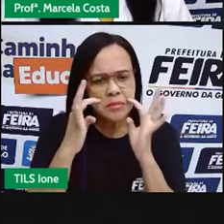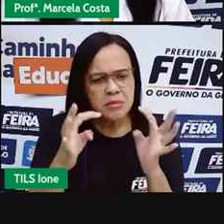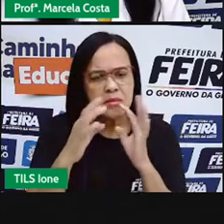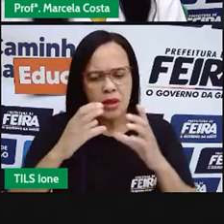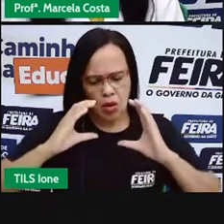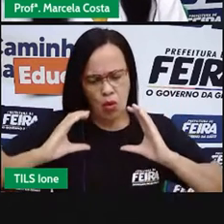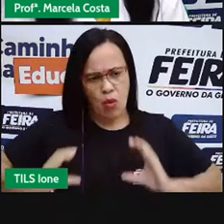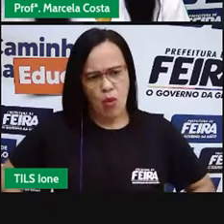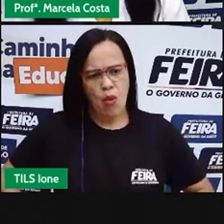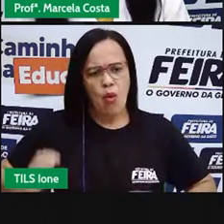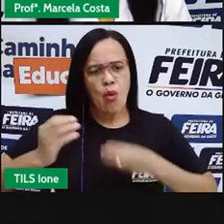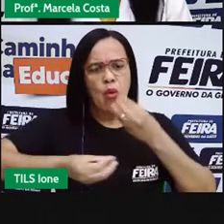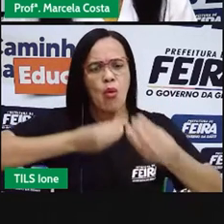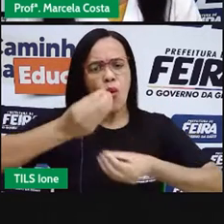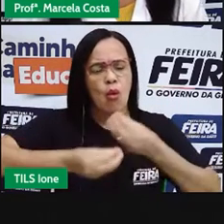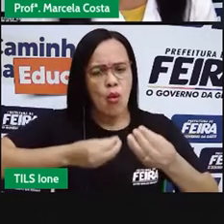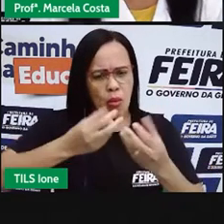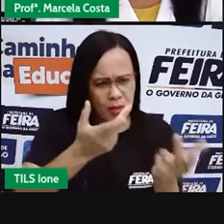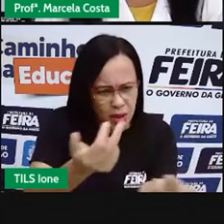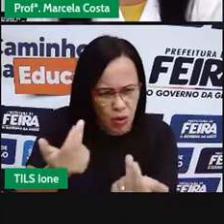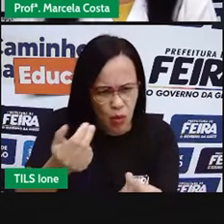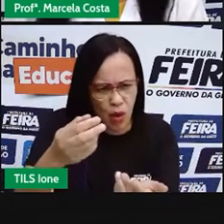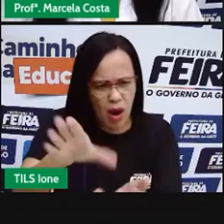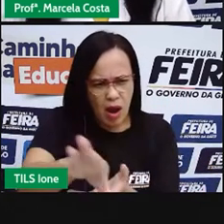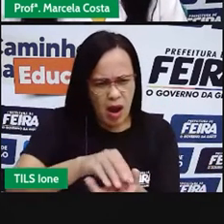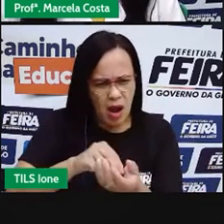você acha que